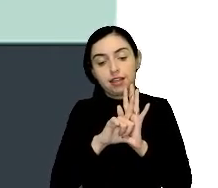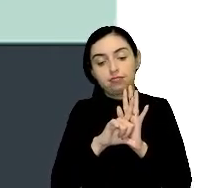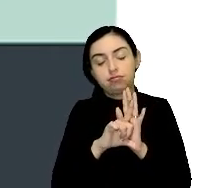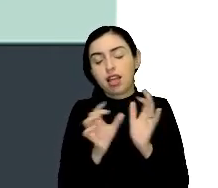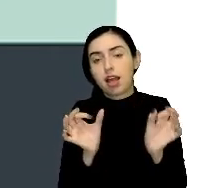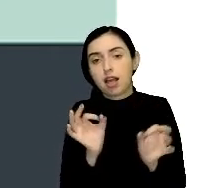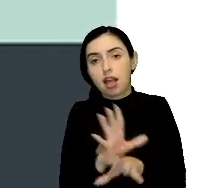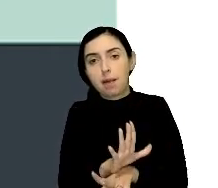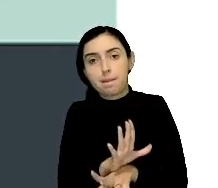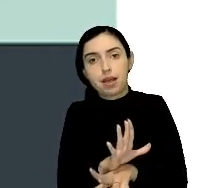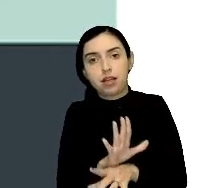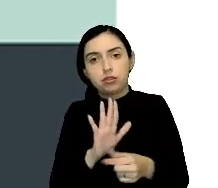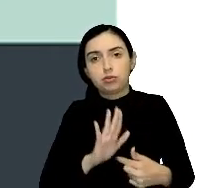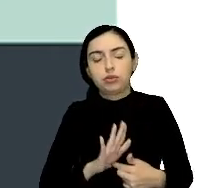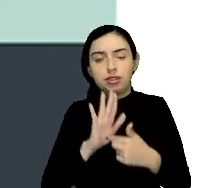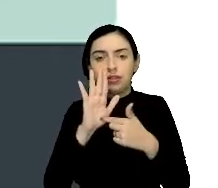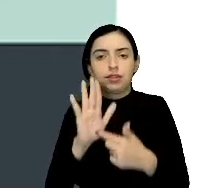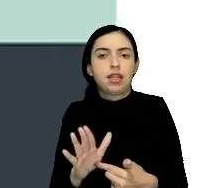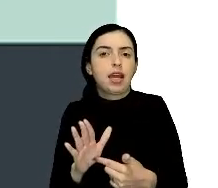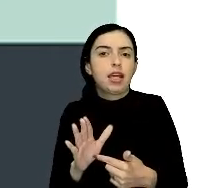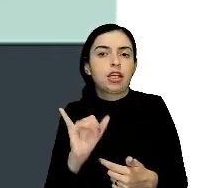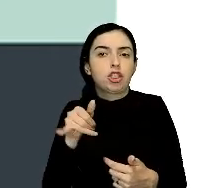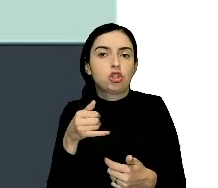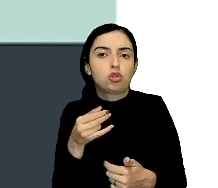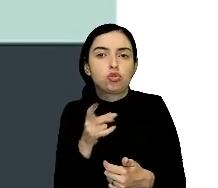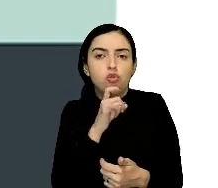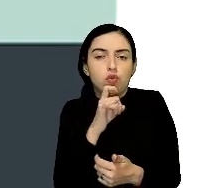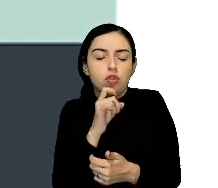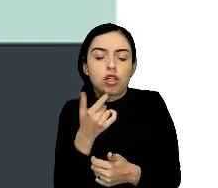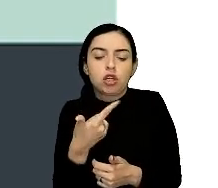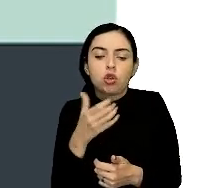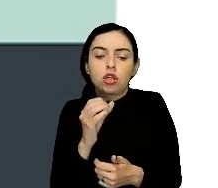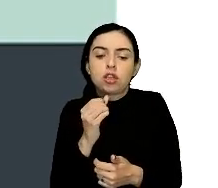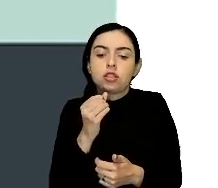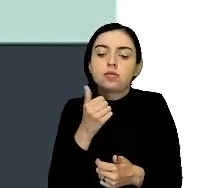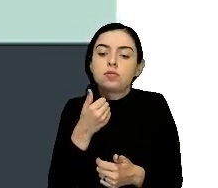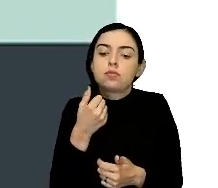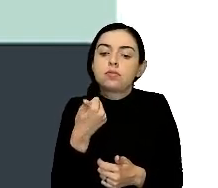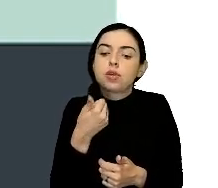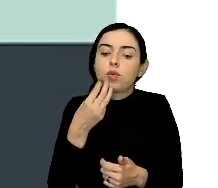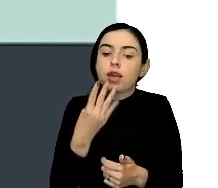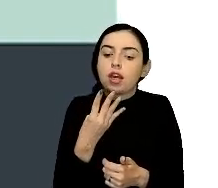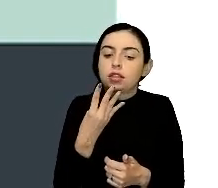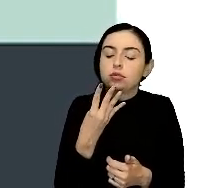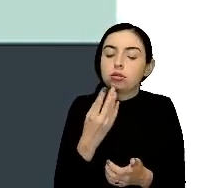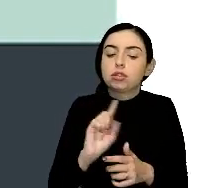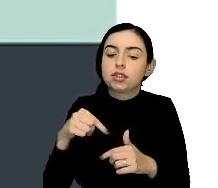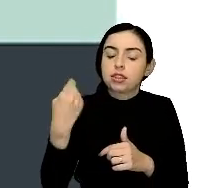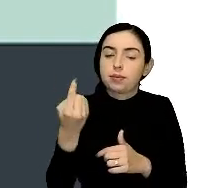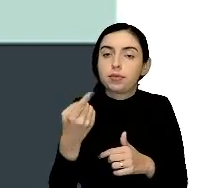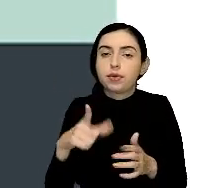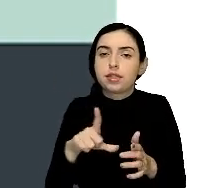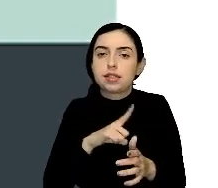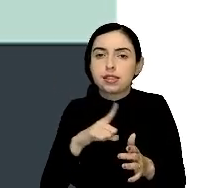terminado, né, foi entregue em julho de 2014, e logo em seguida nós tivemos